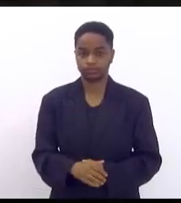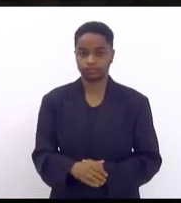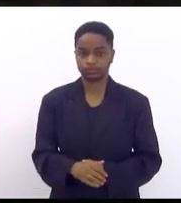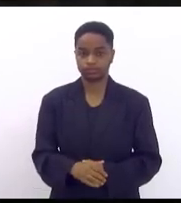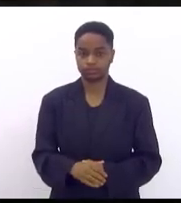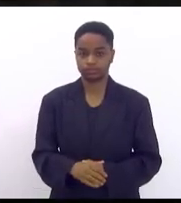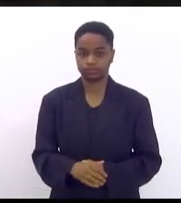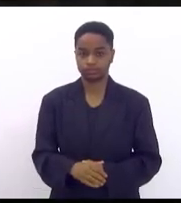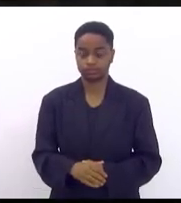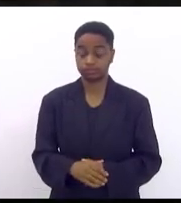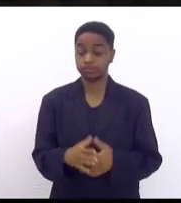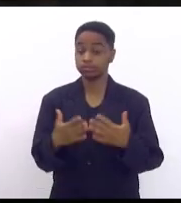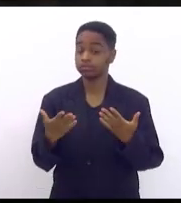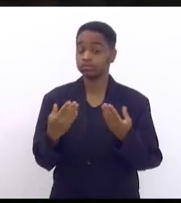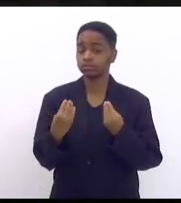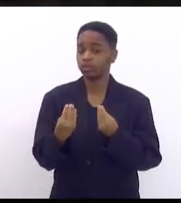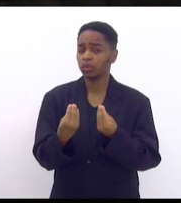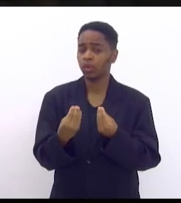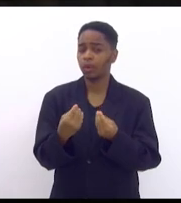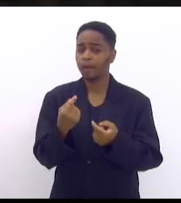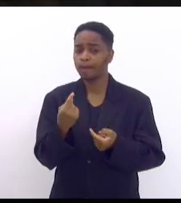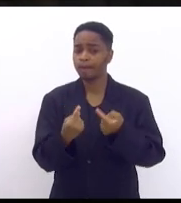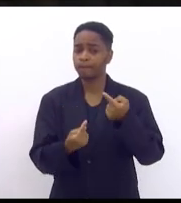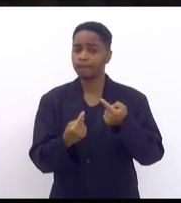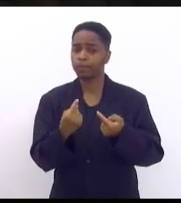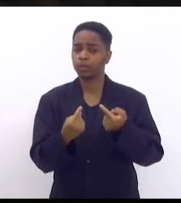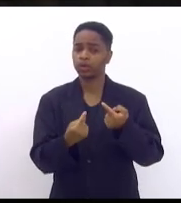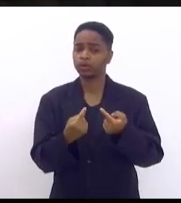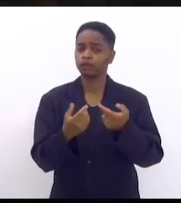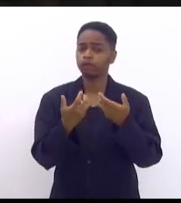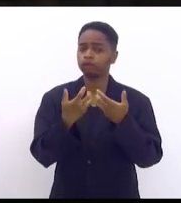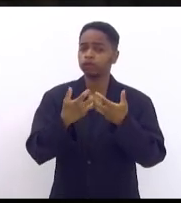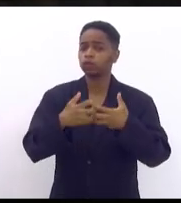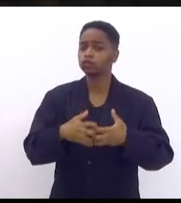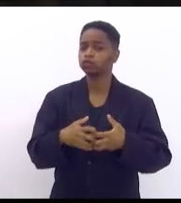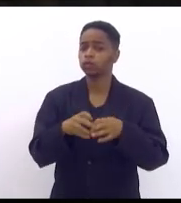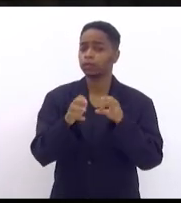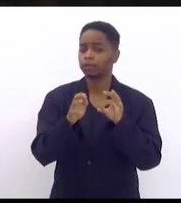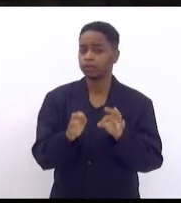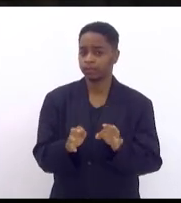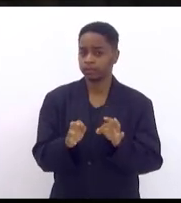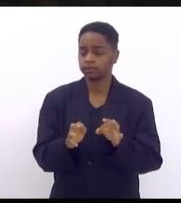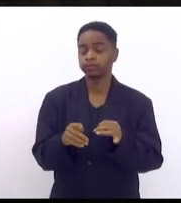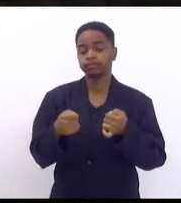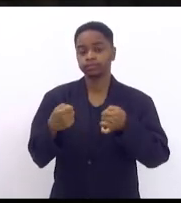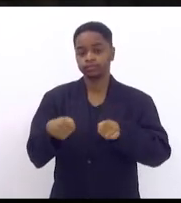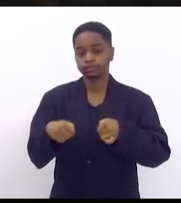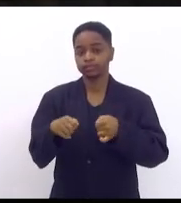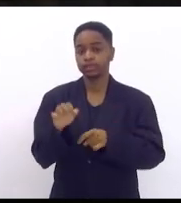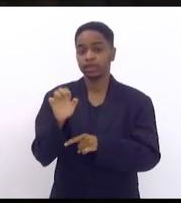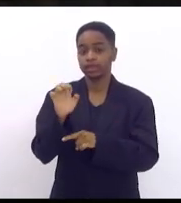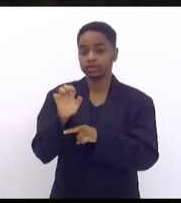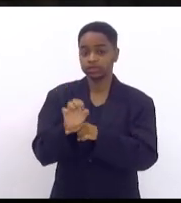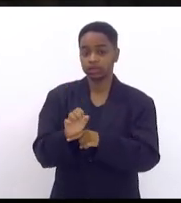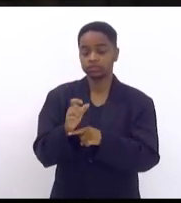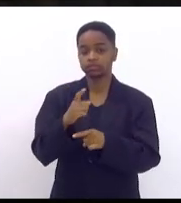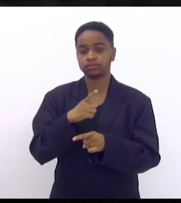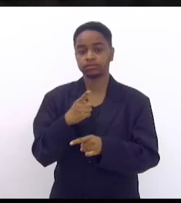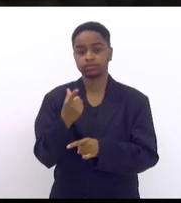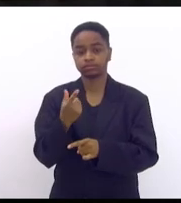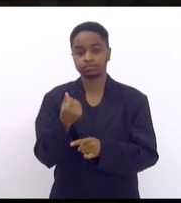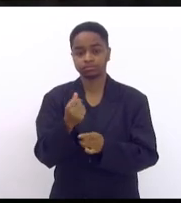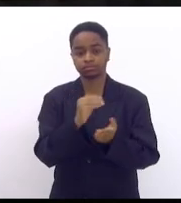E para que essas políticas públicas possam funcionar, o Estado precisa de